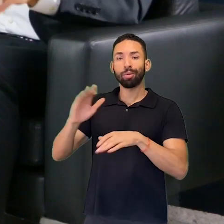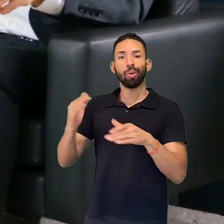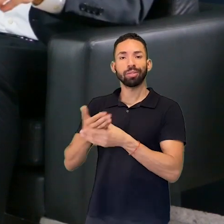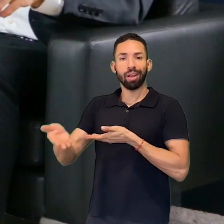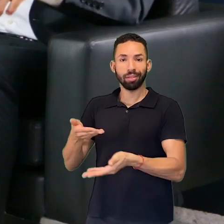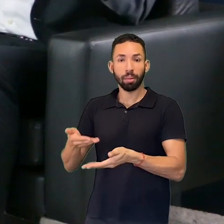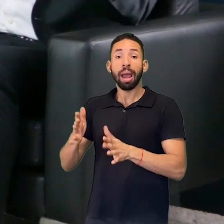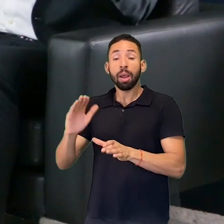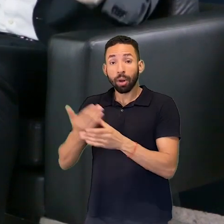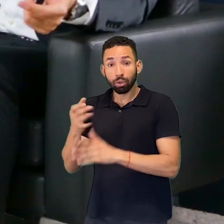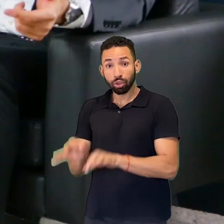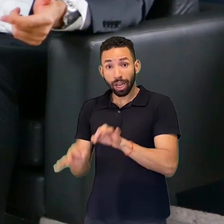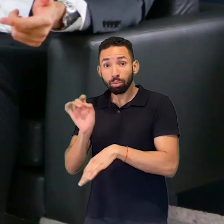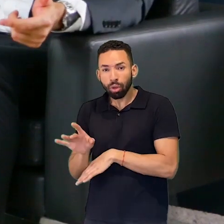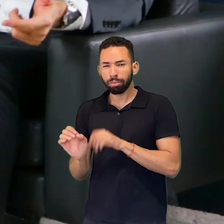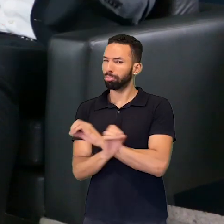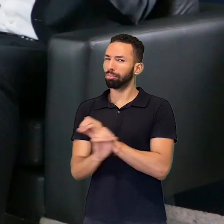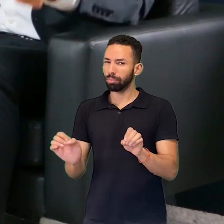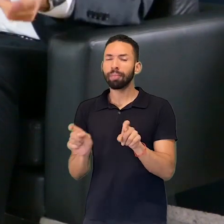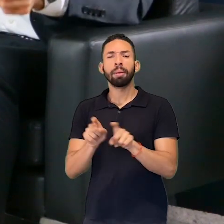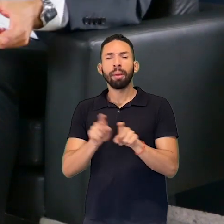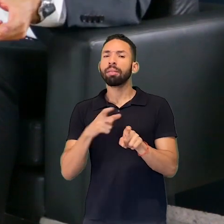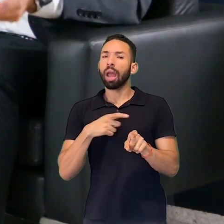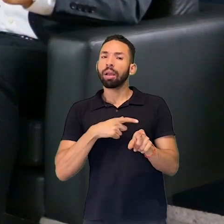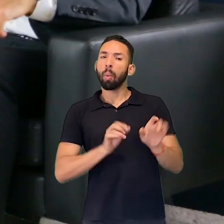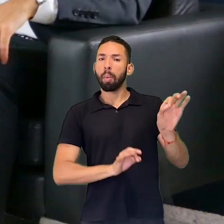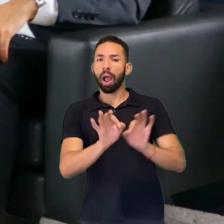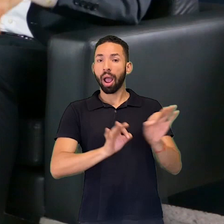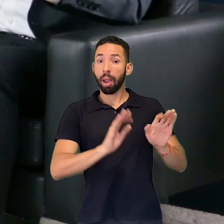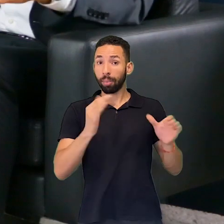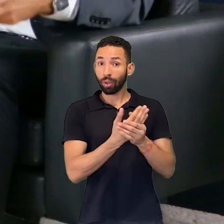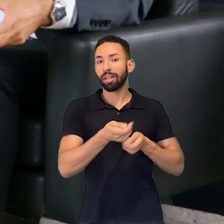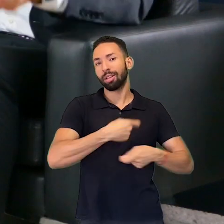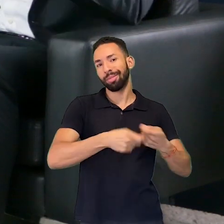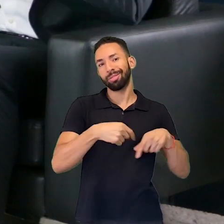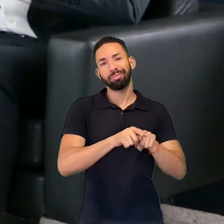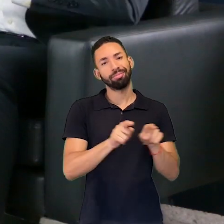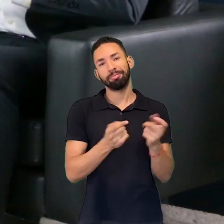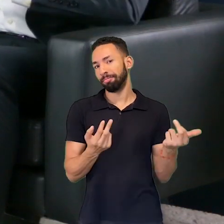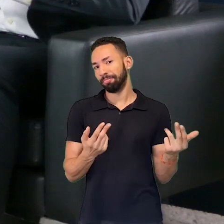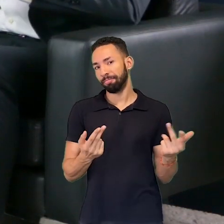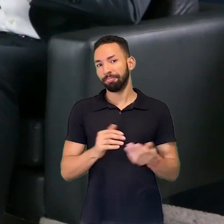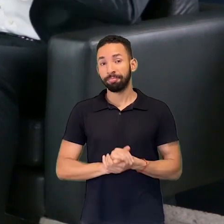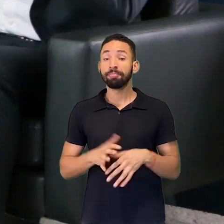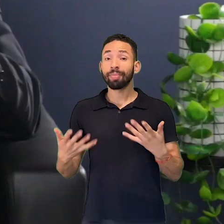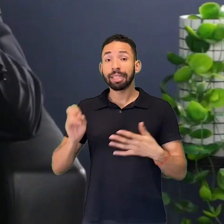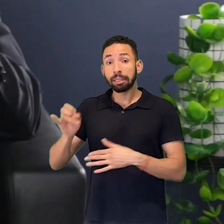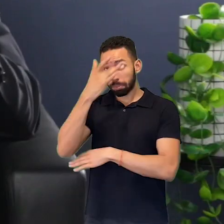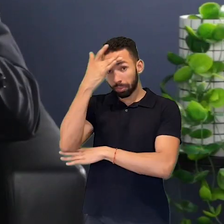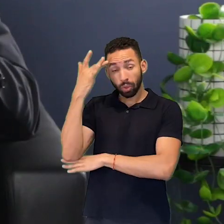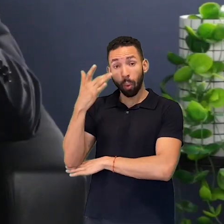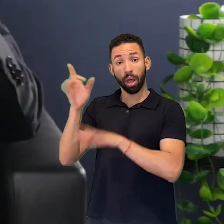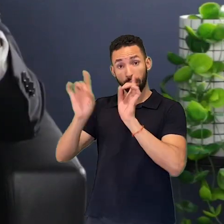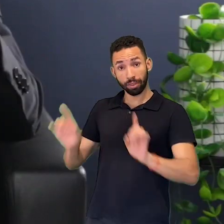essa tramitação não é só de processo judicial, é uma prioridade também para tramitação de processos e procedimentos administrativos.